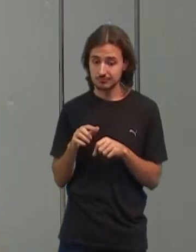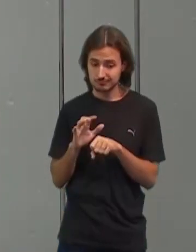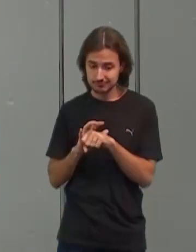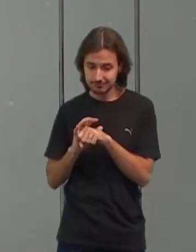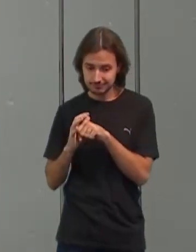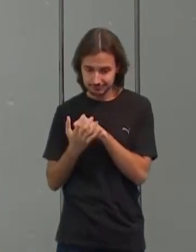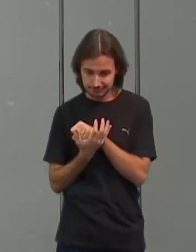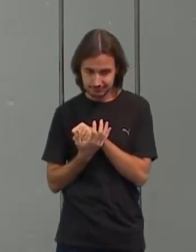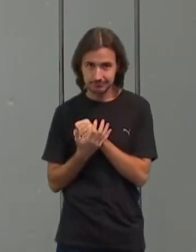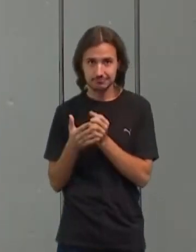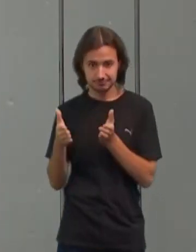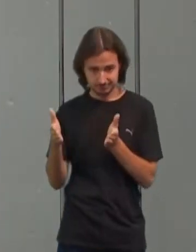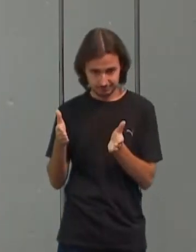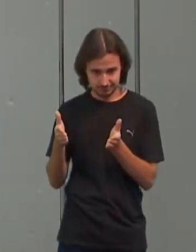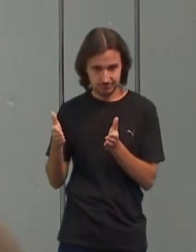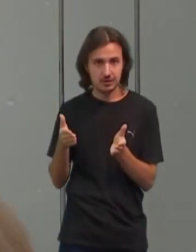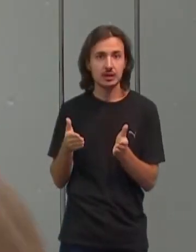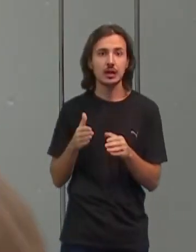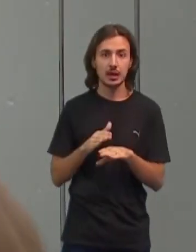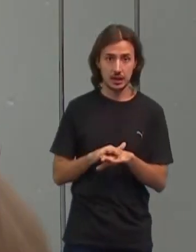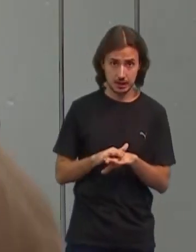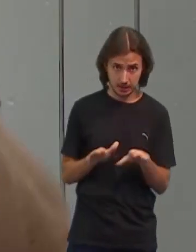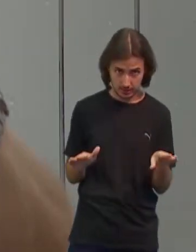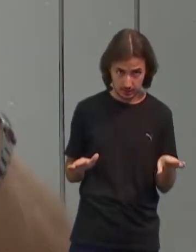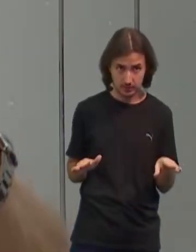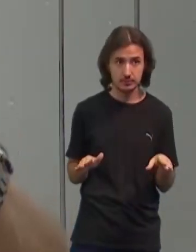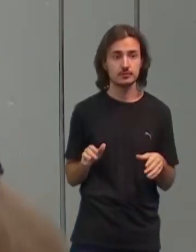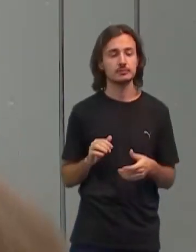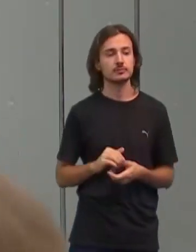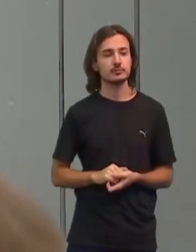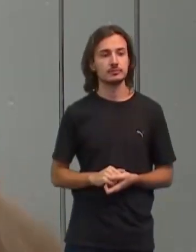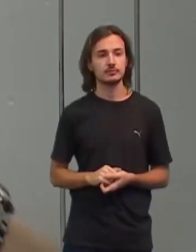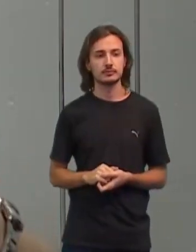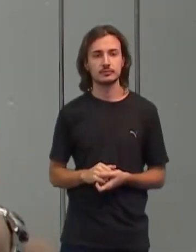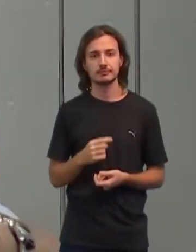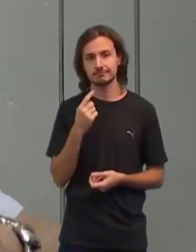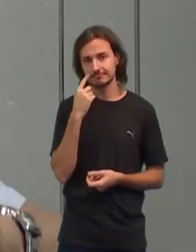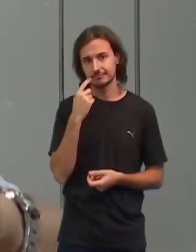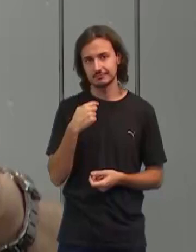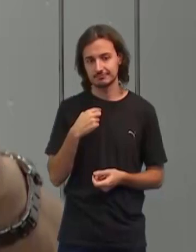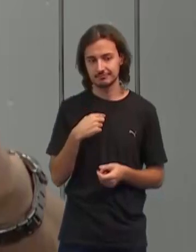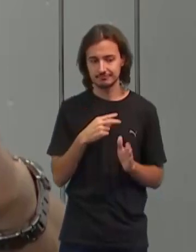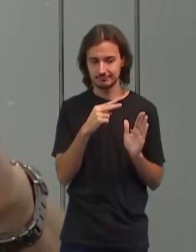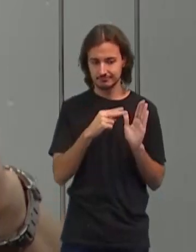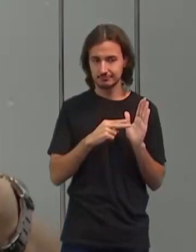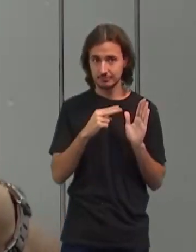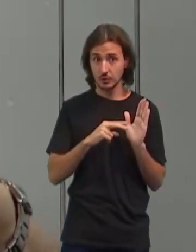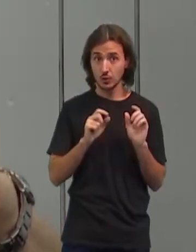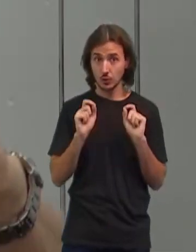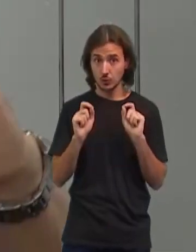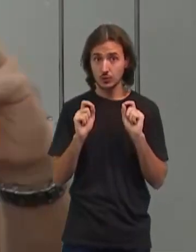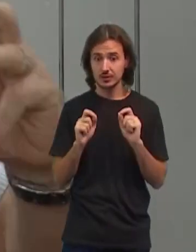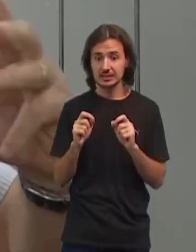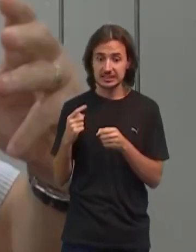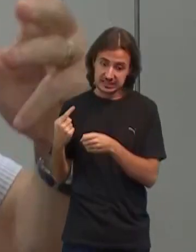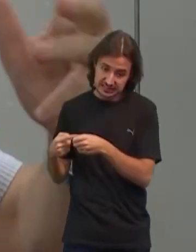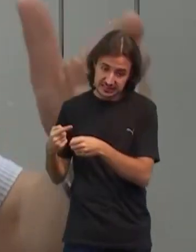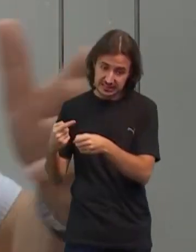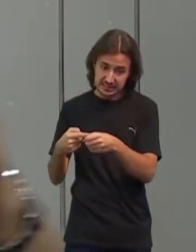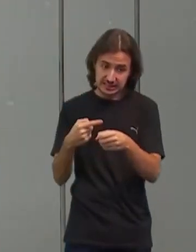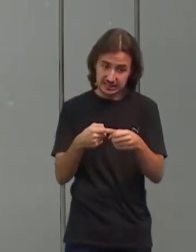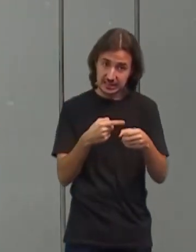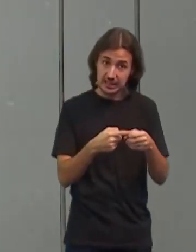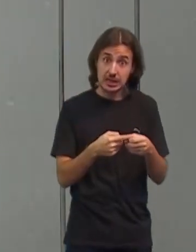públicas, eu estava lendo a matéria, da Confederação Federal dos Municípios. Os municípios agora que estão conseguindo se